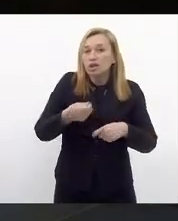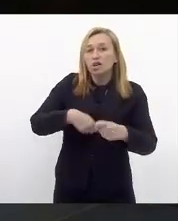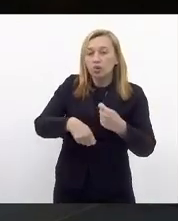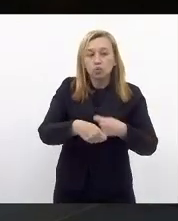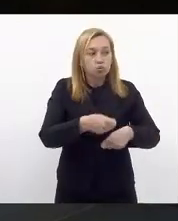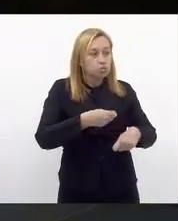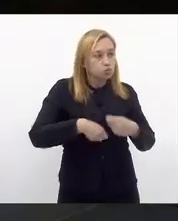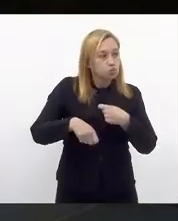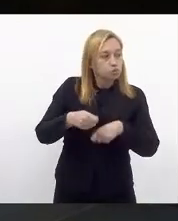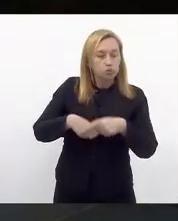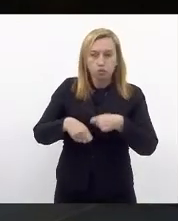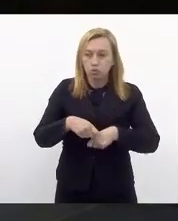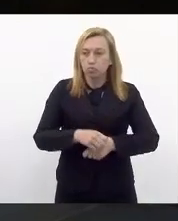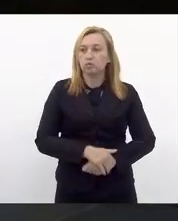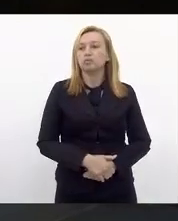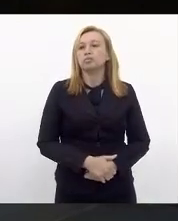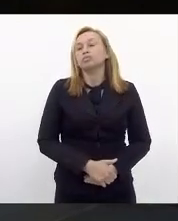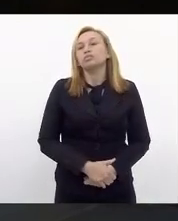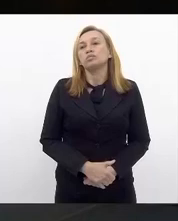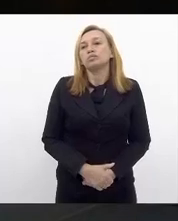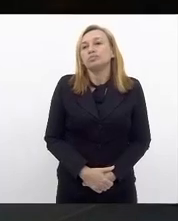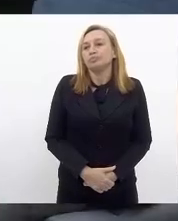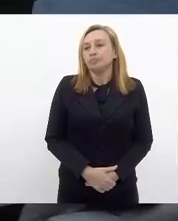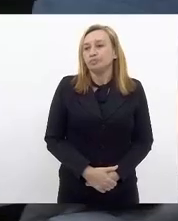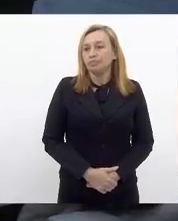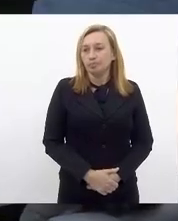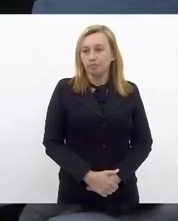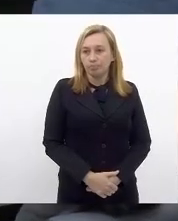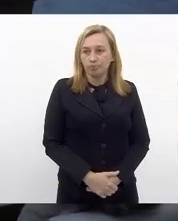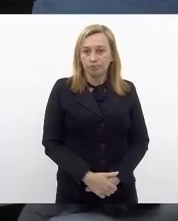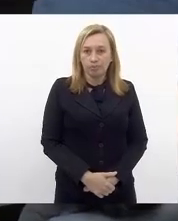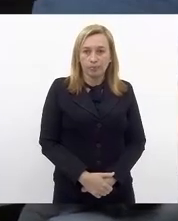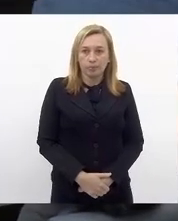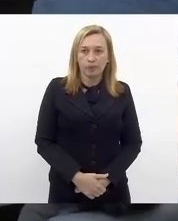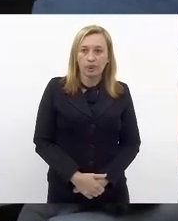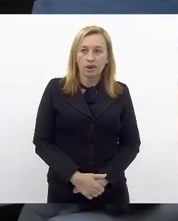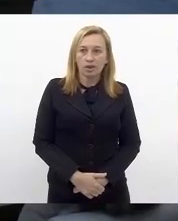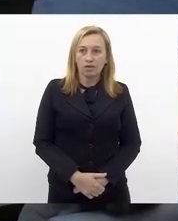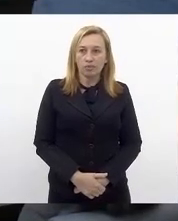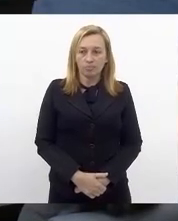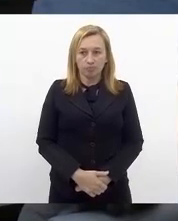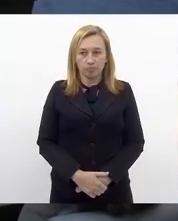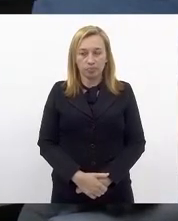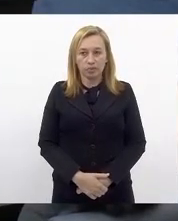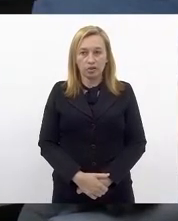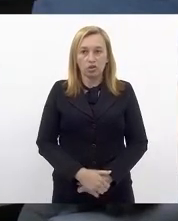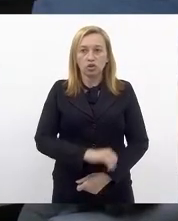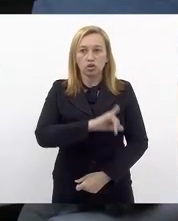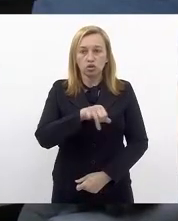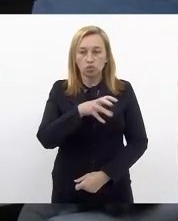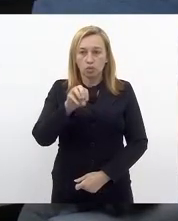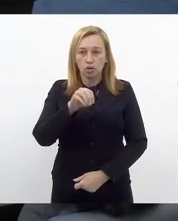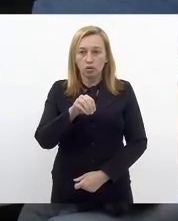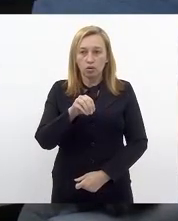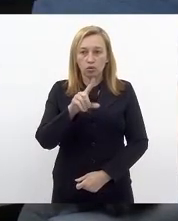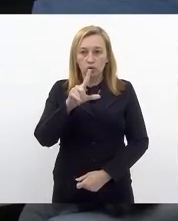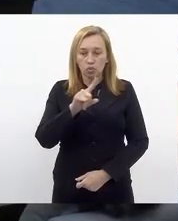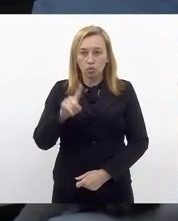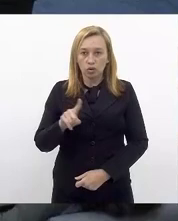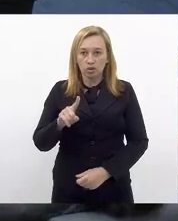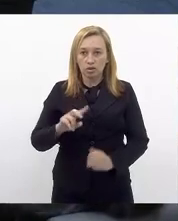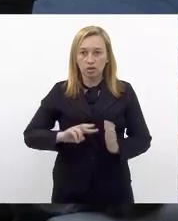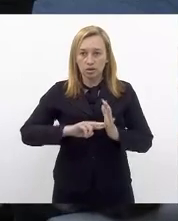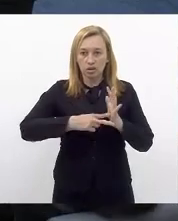negociar E aí a passar a palavra para o João Luiz presidente do